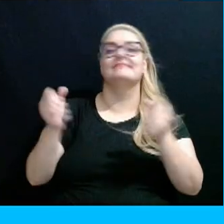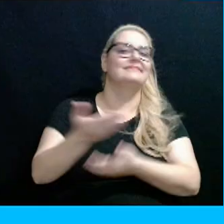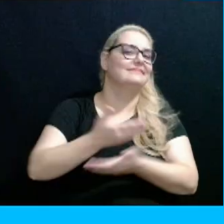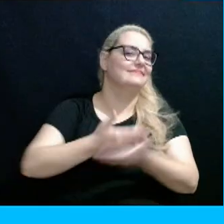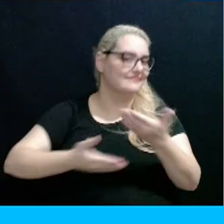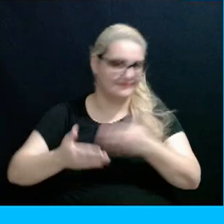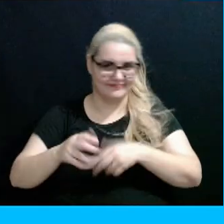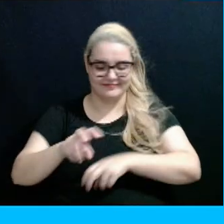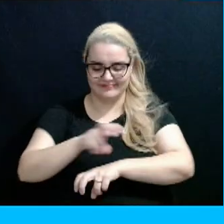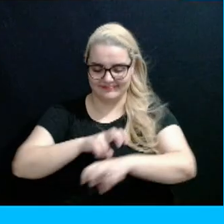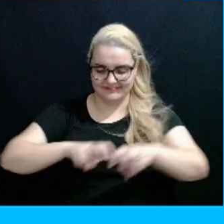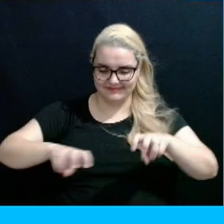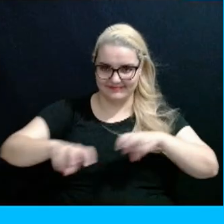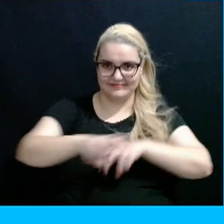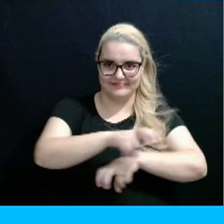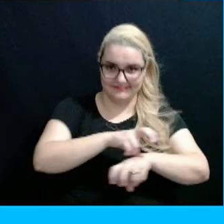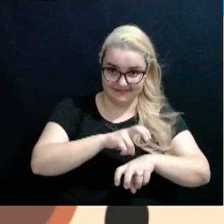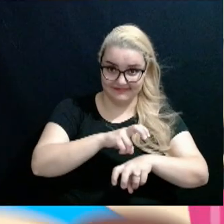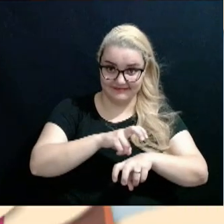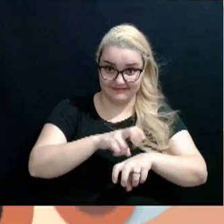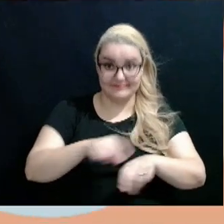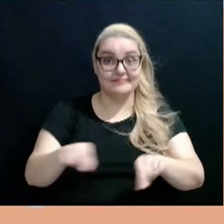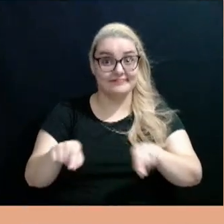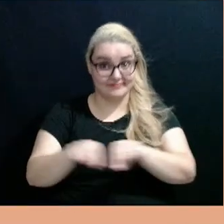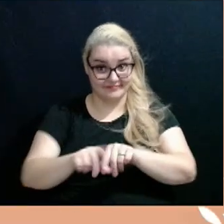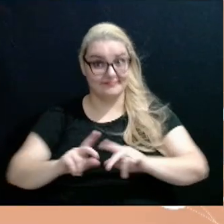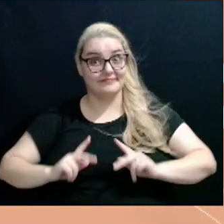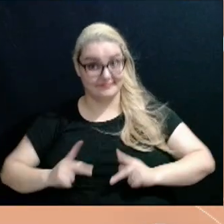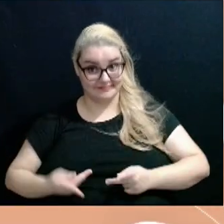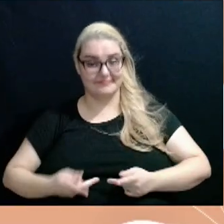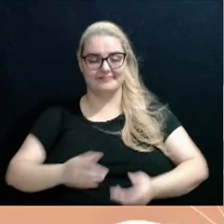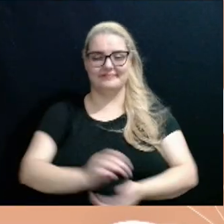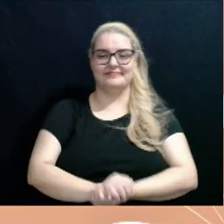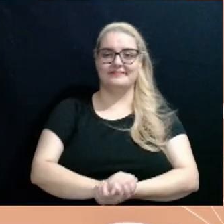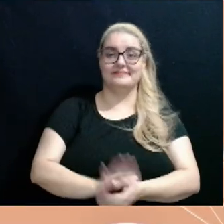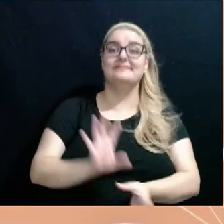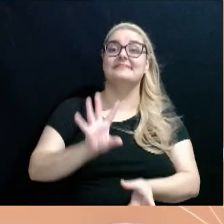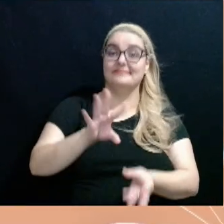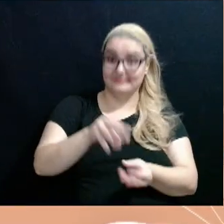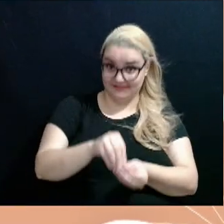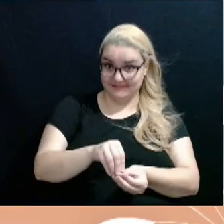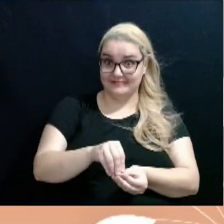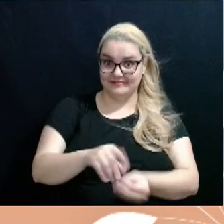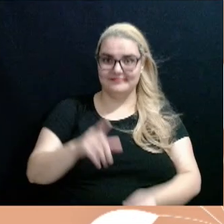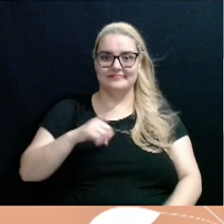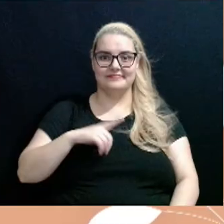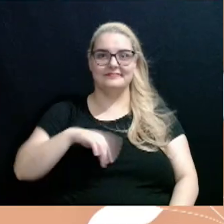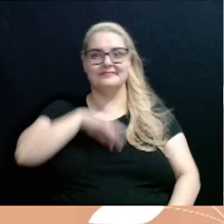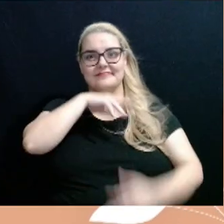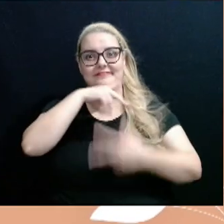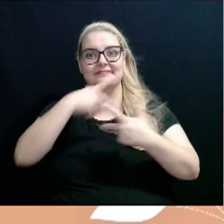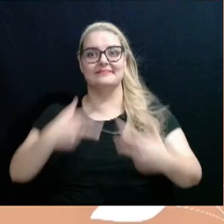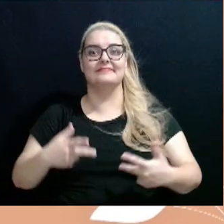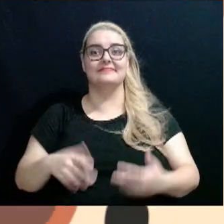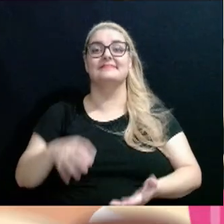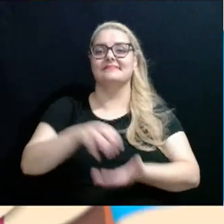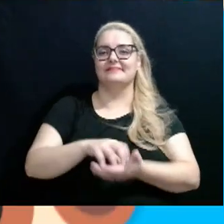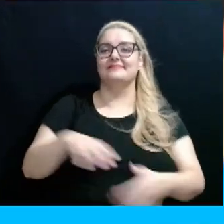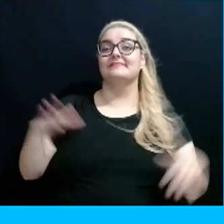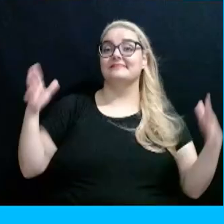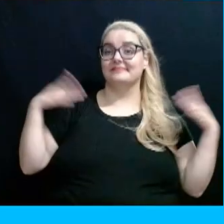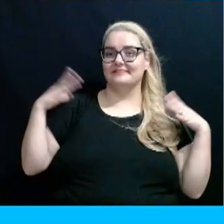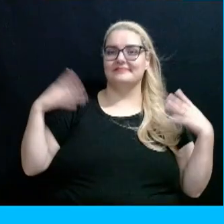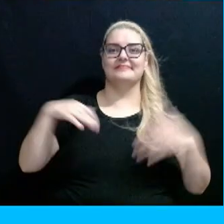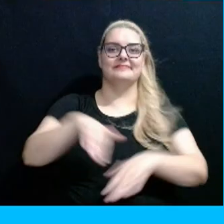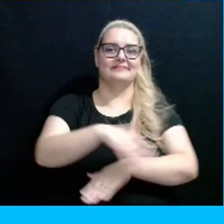outros animais e com os humanos. E para fechar, temos os bichinhos da ONG Anjos de Rua.